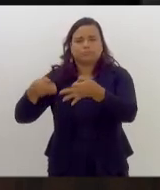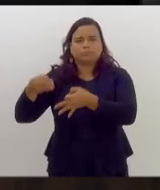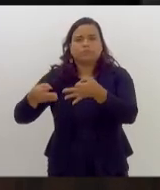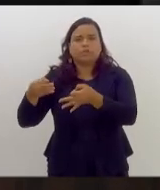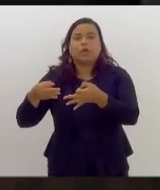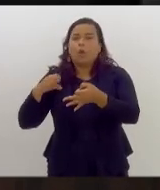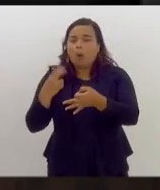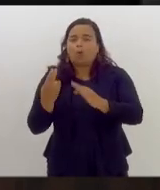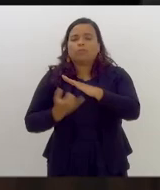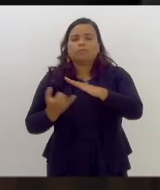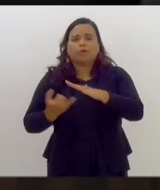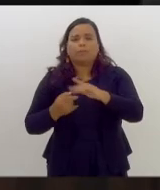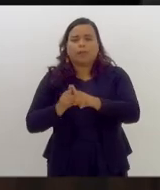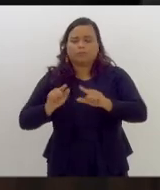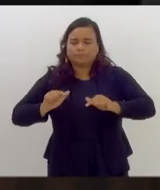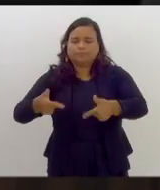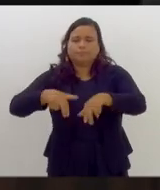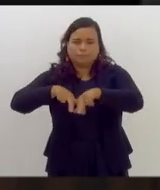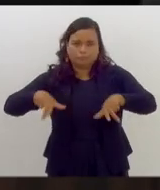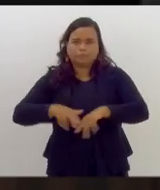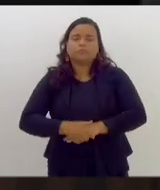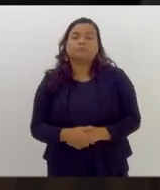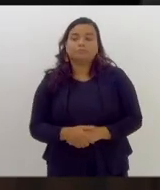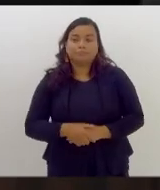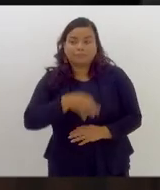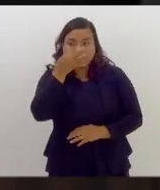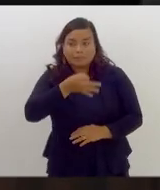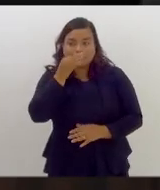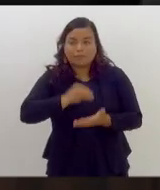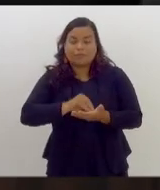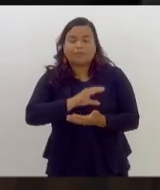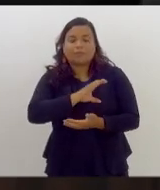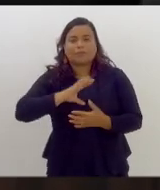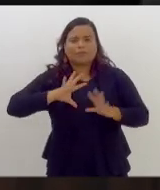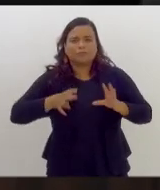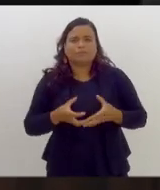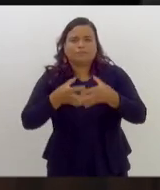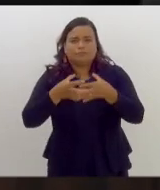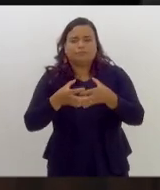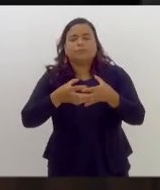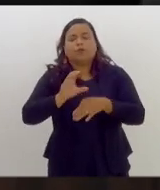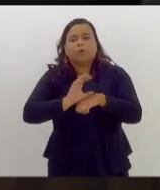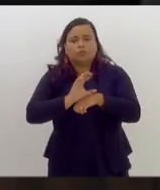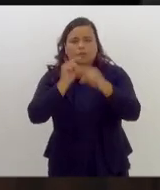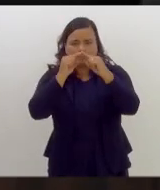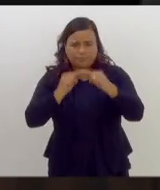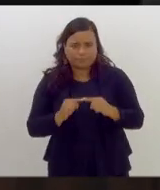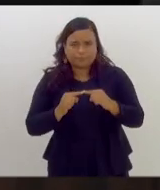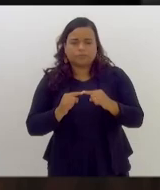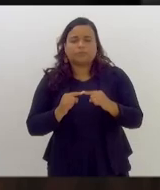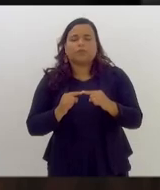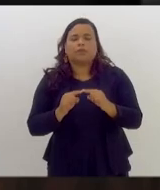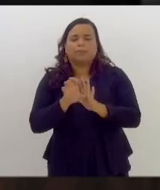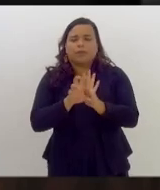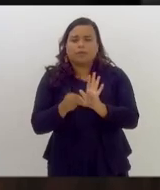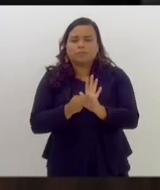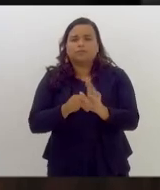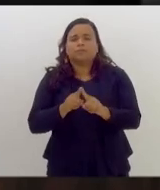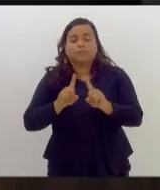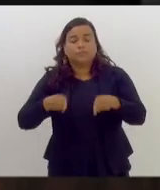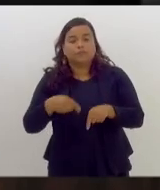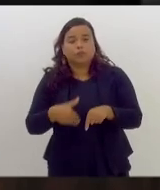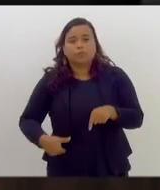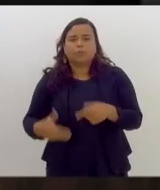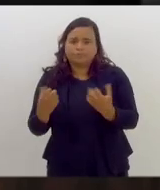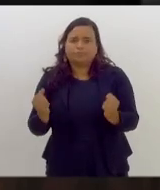e da outras providências. Pareceres da Comissão de Constituição e Justiça pela condicionalidade com emendas. Servidores públicos favorável,